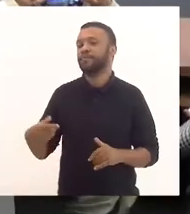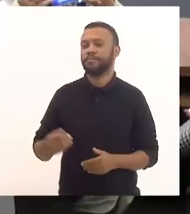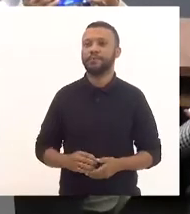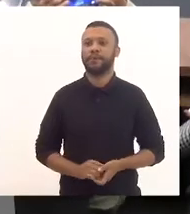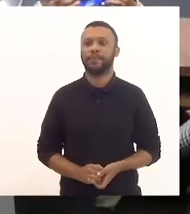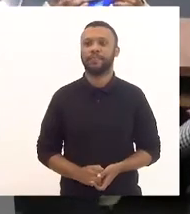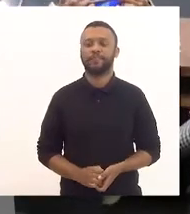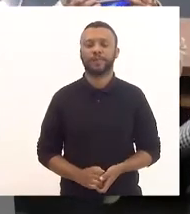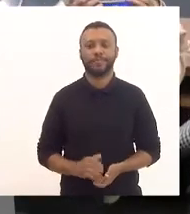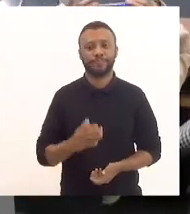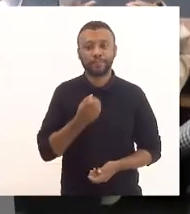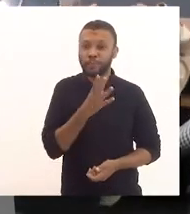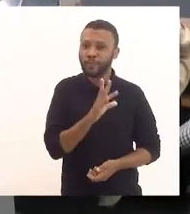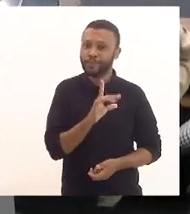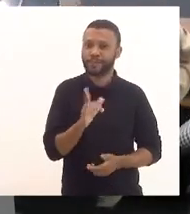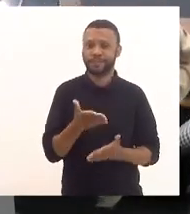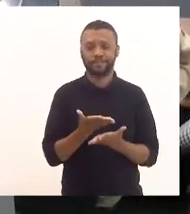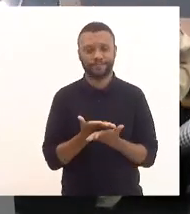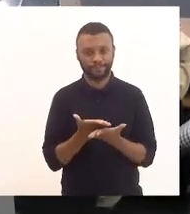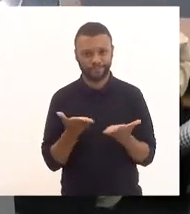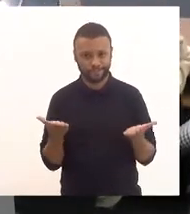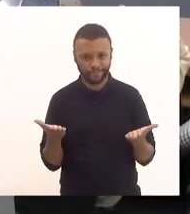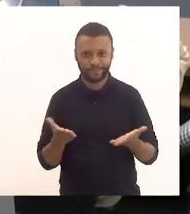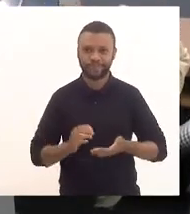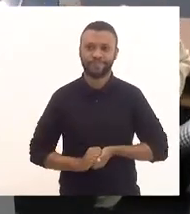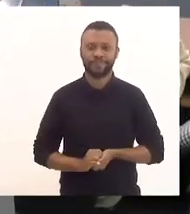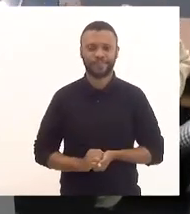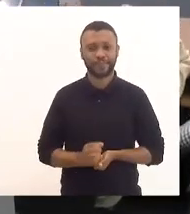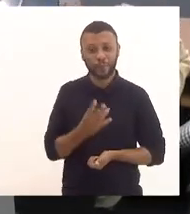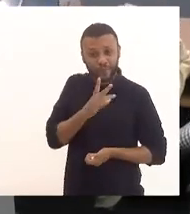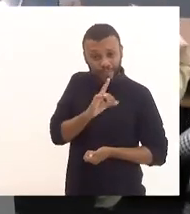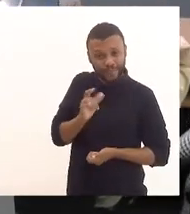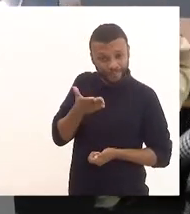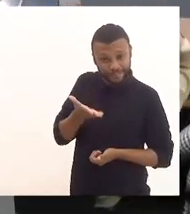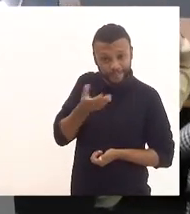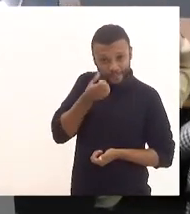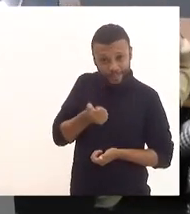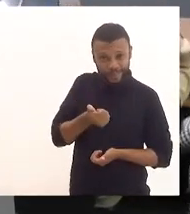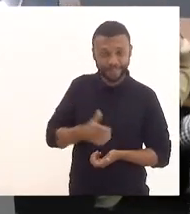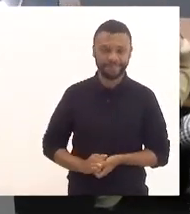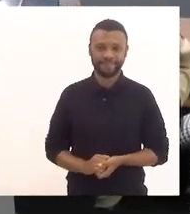Olá bom dia a todas e todos Bom dia